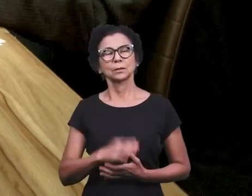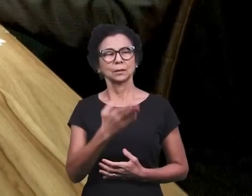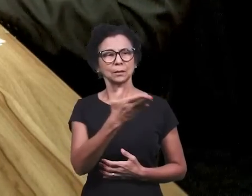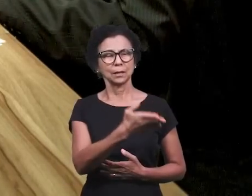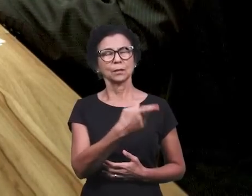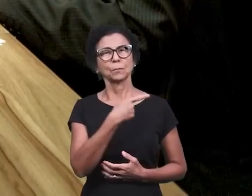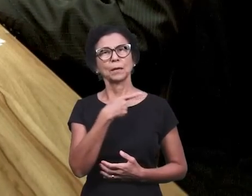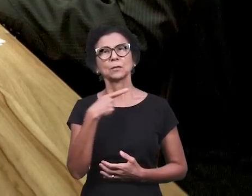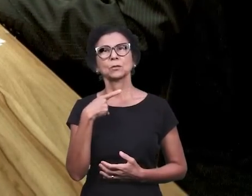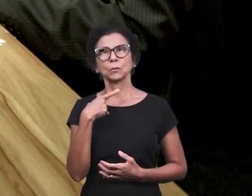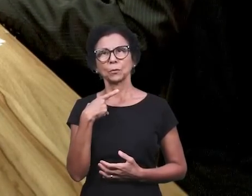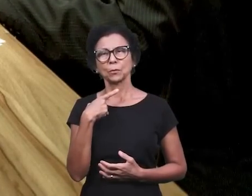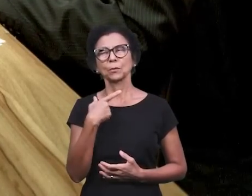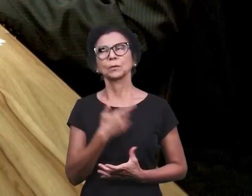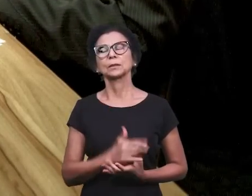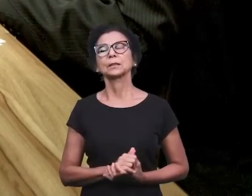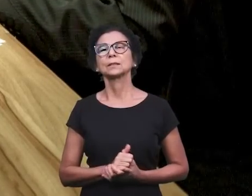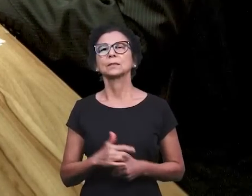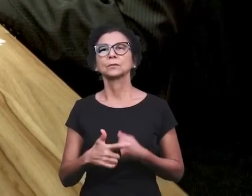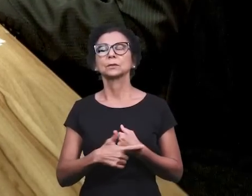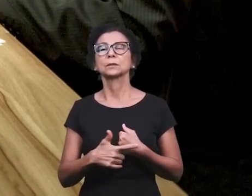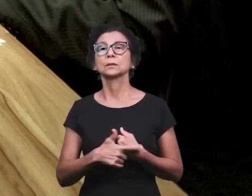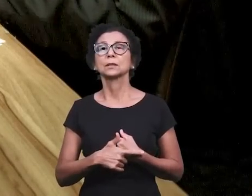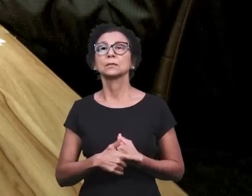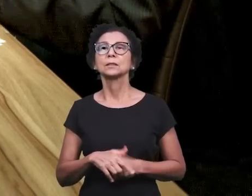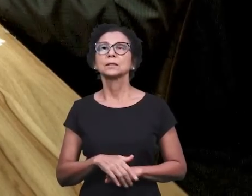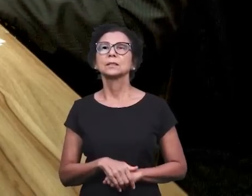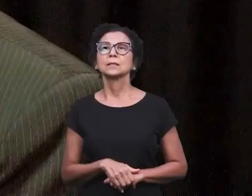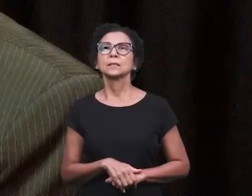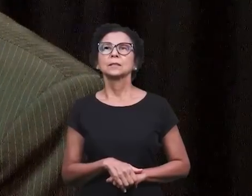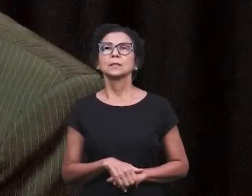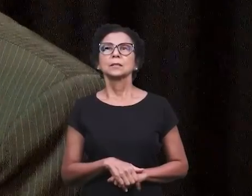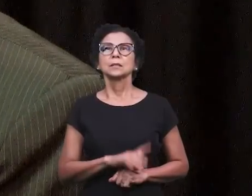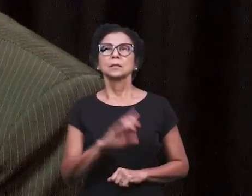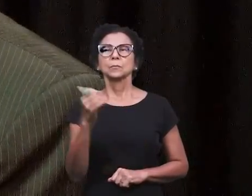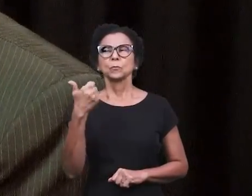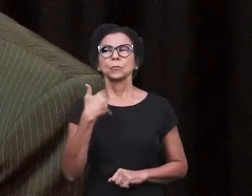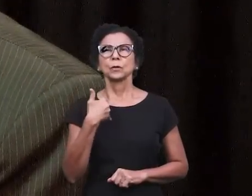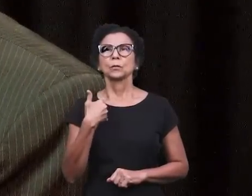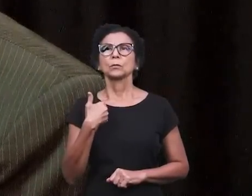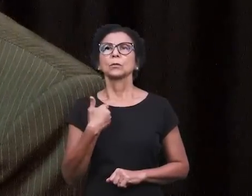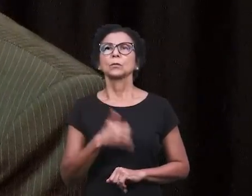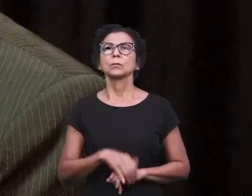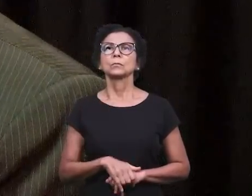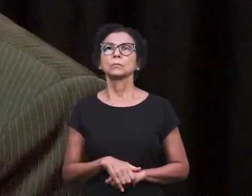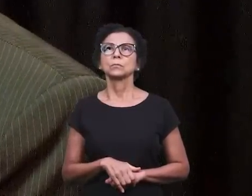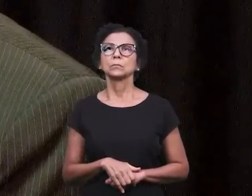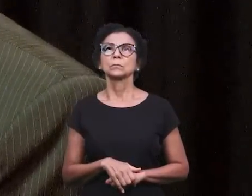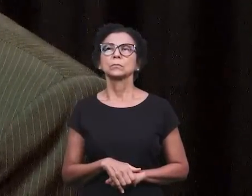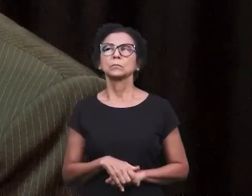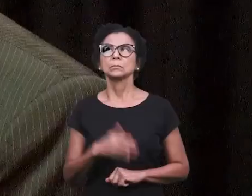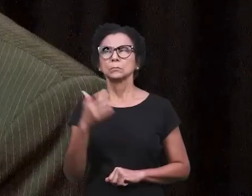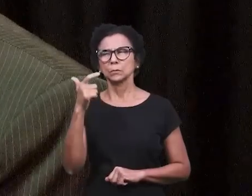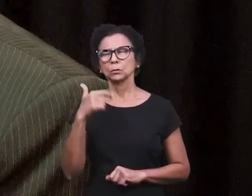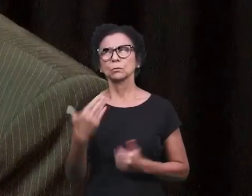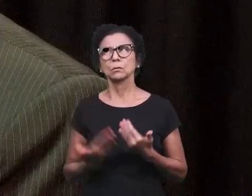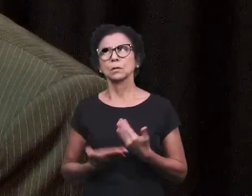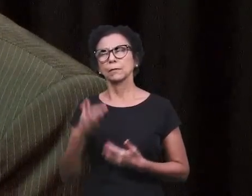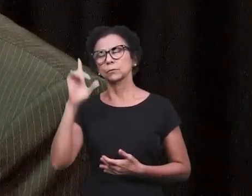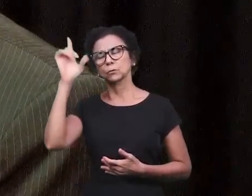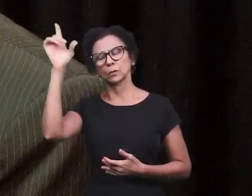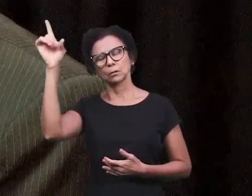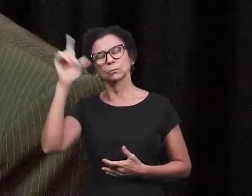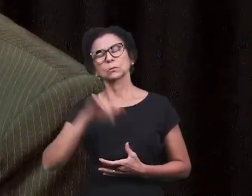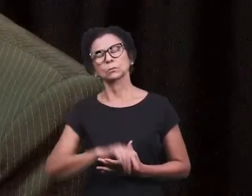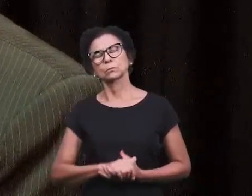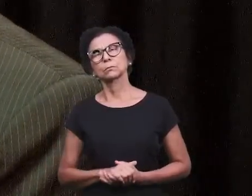um pastor. Não, olha só. Ele falou para mim que era, de fato, um servo de Deus.